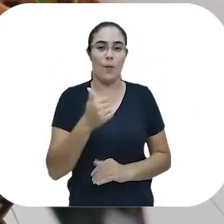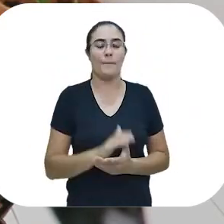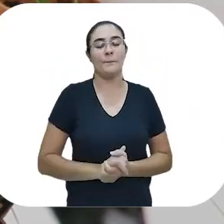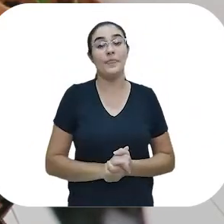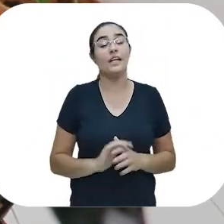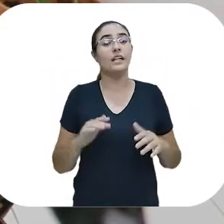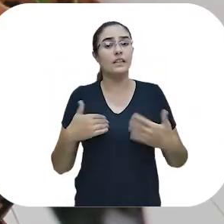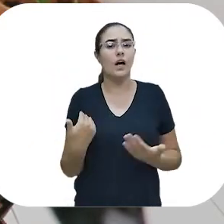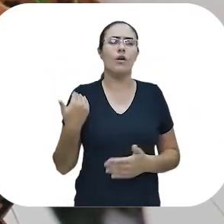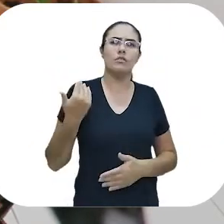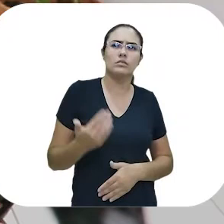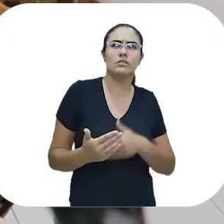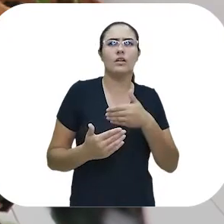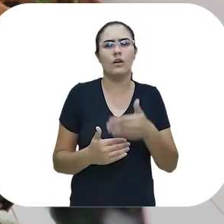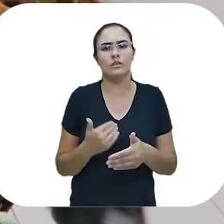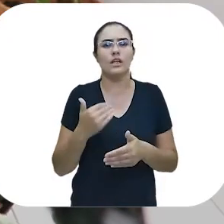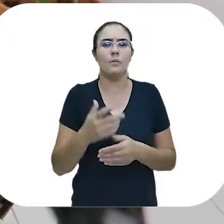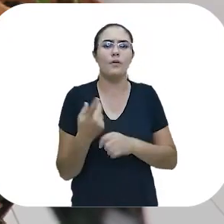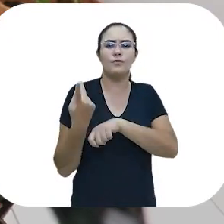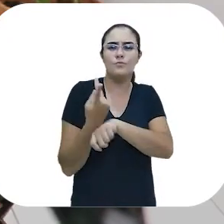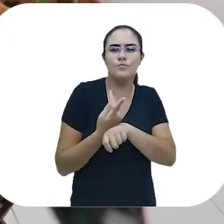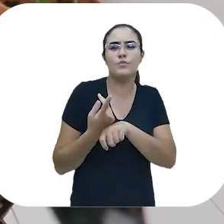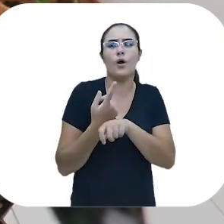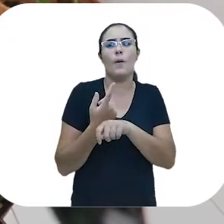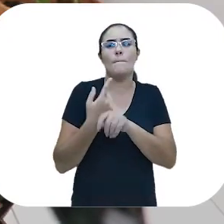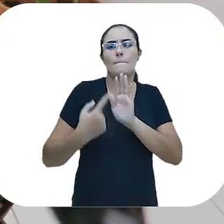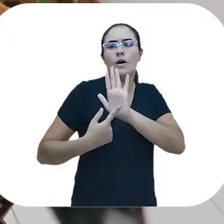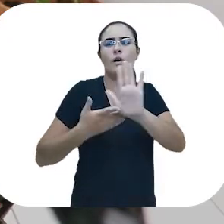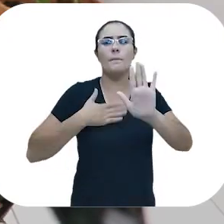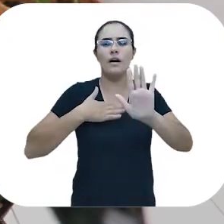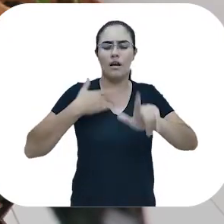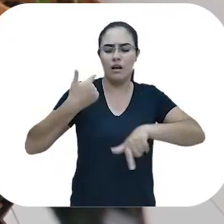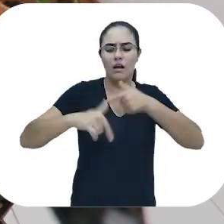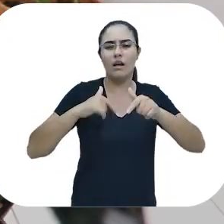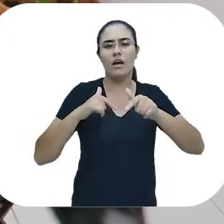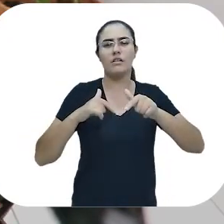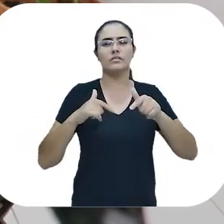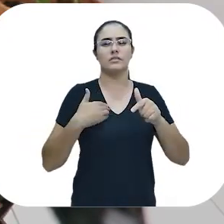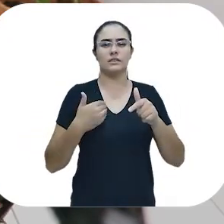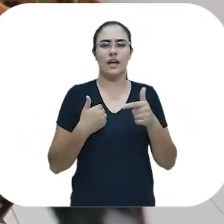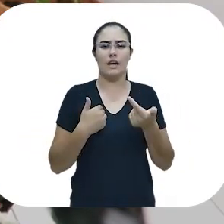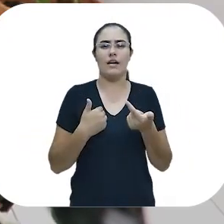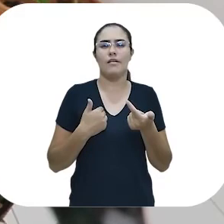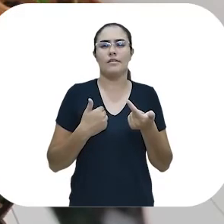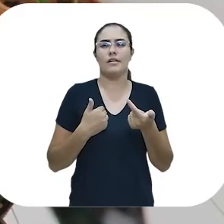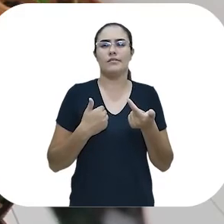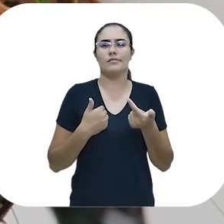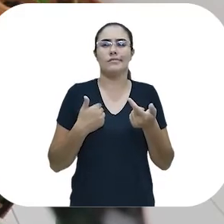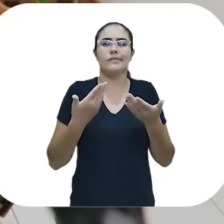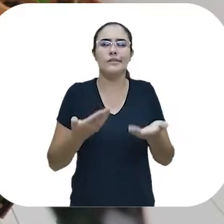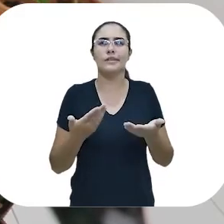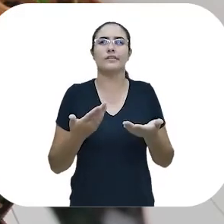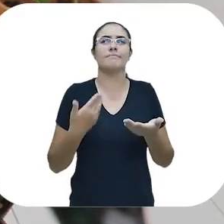esse reconhecimento, né? Mostrando o meu trabalho, dando a minha cara, assim, no bom sentido, né? Mas dando a minha